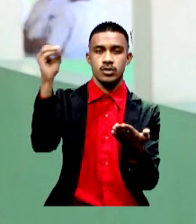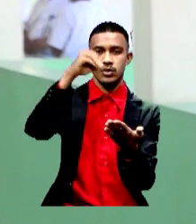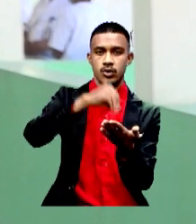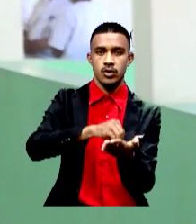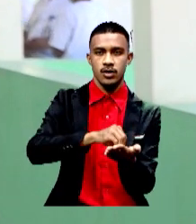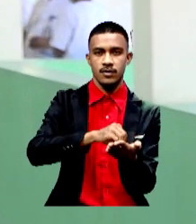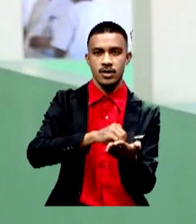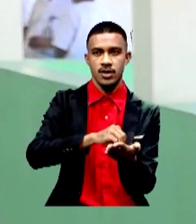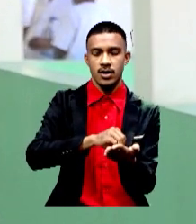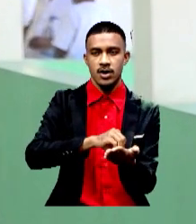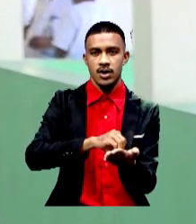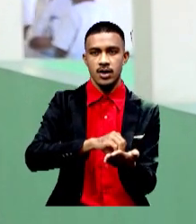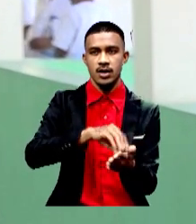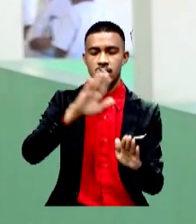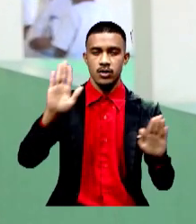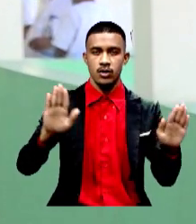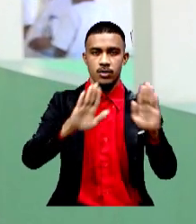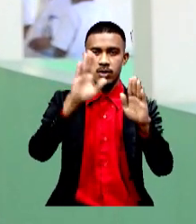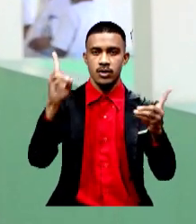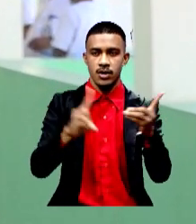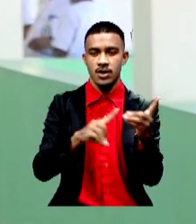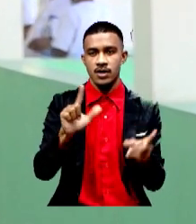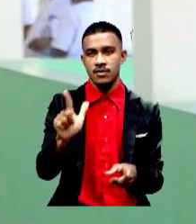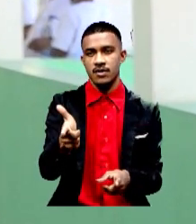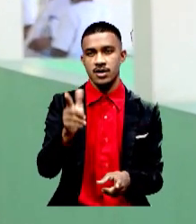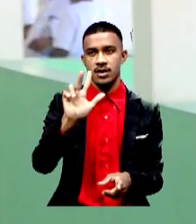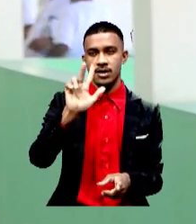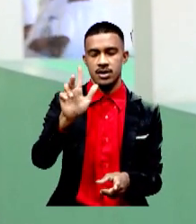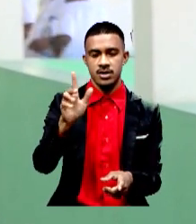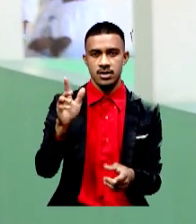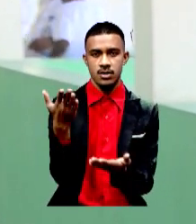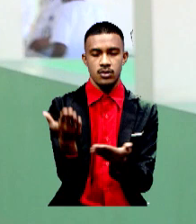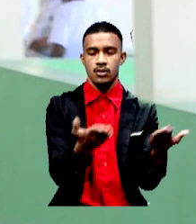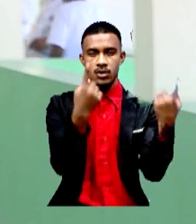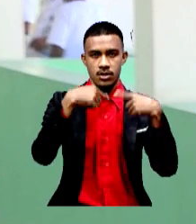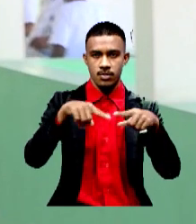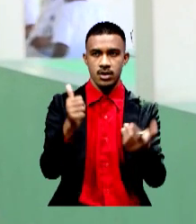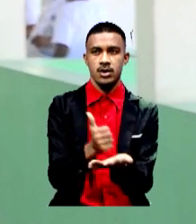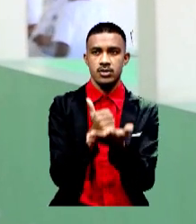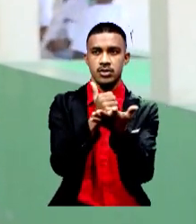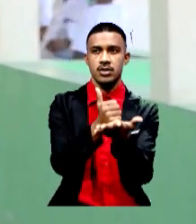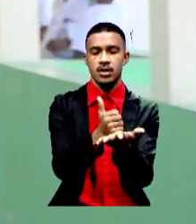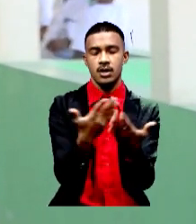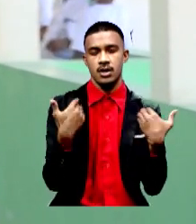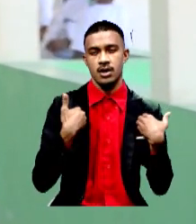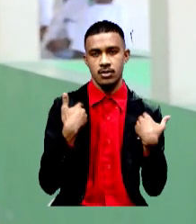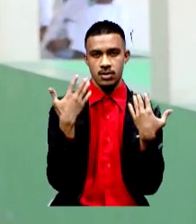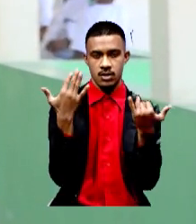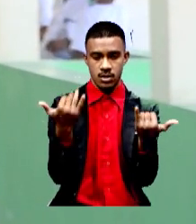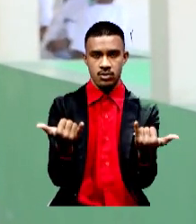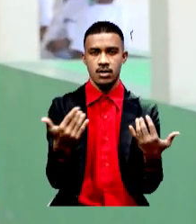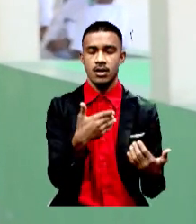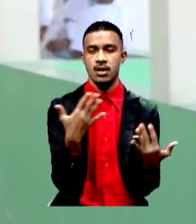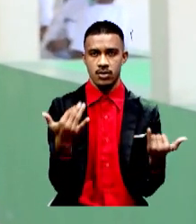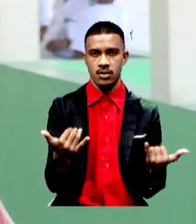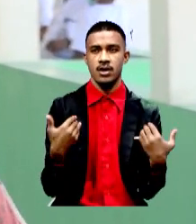Domingo 23 Julio ni pun hari hari mel tratamento. Agora amanhã é da oquim. A altura vou ser conta